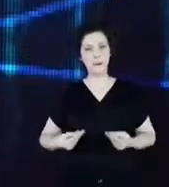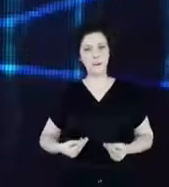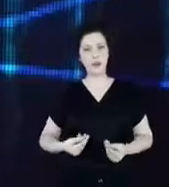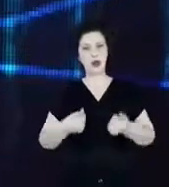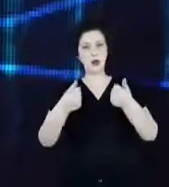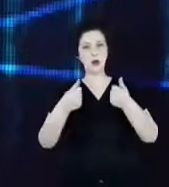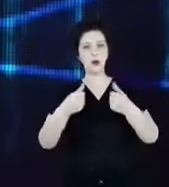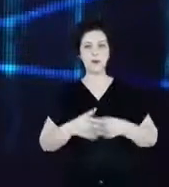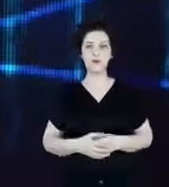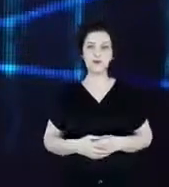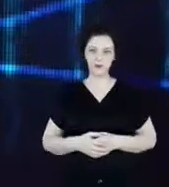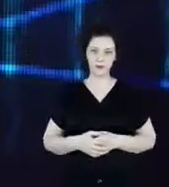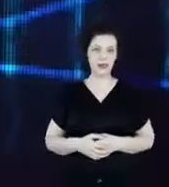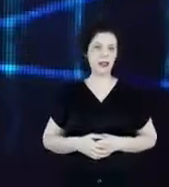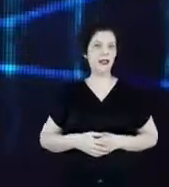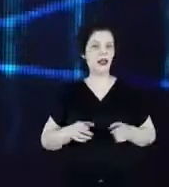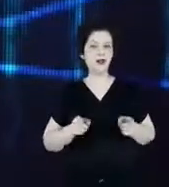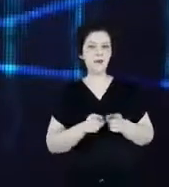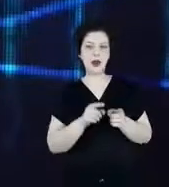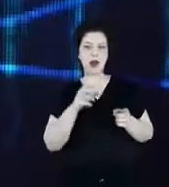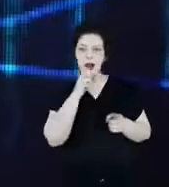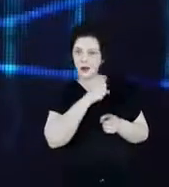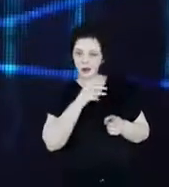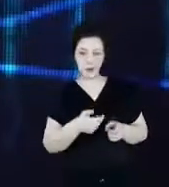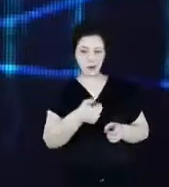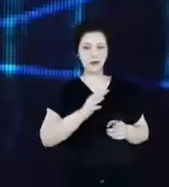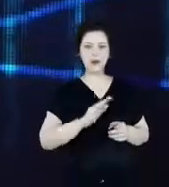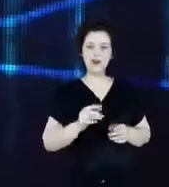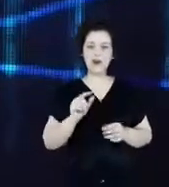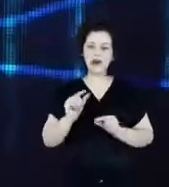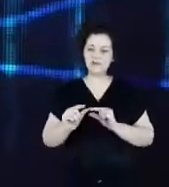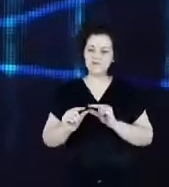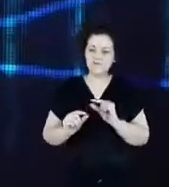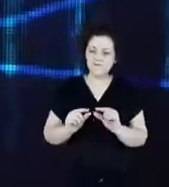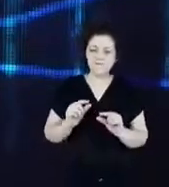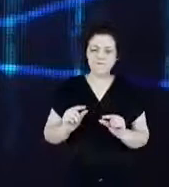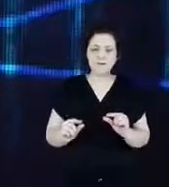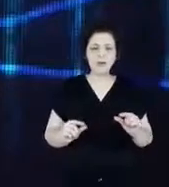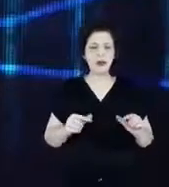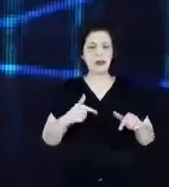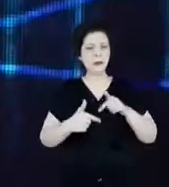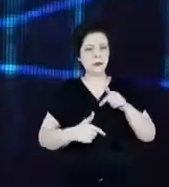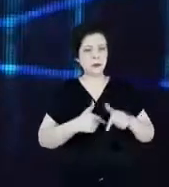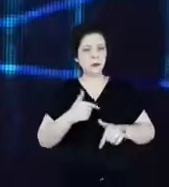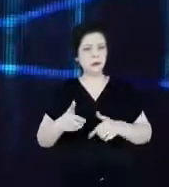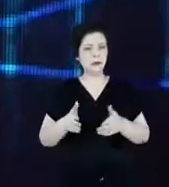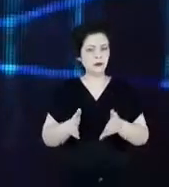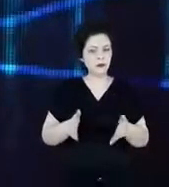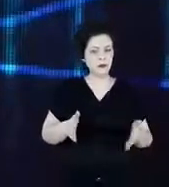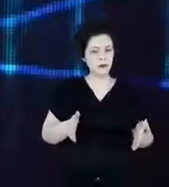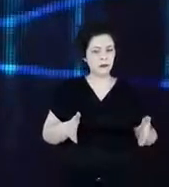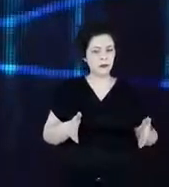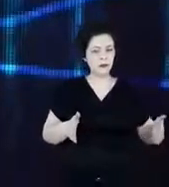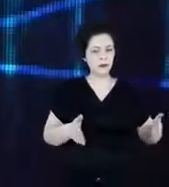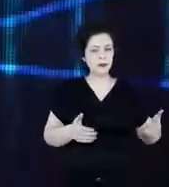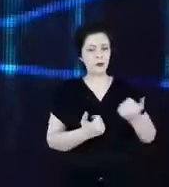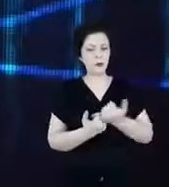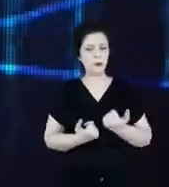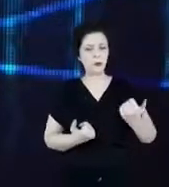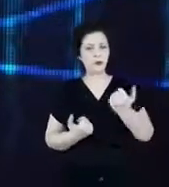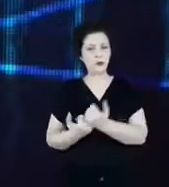será melhorada no curto prazo, mas é um trabalho de formiguinha que nós temos que fazer no médio prazo para ir substituindo